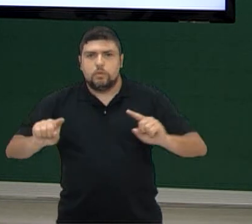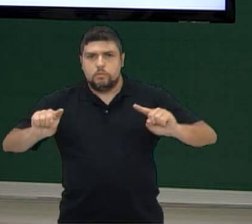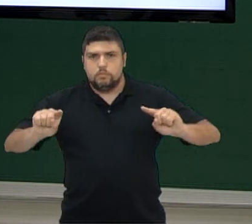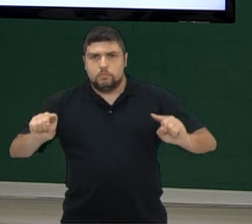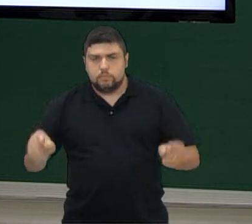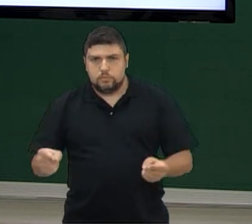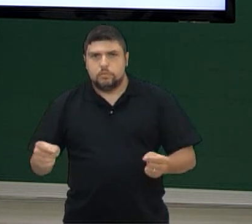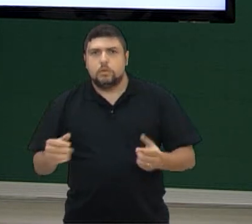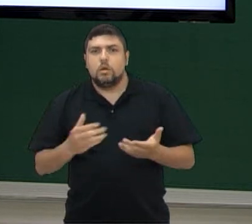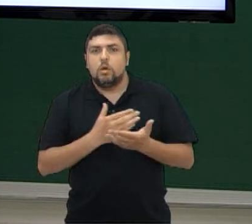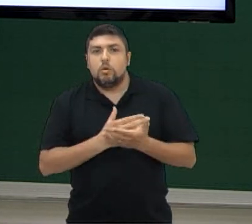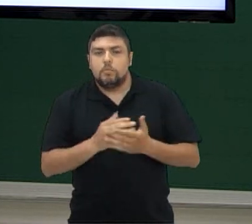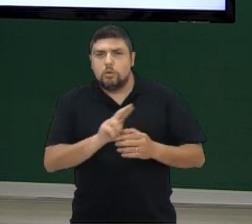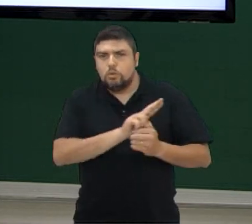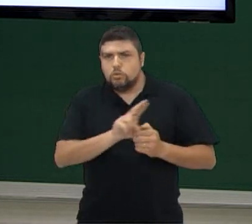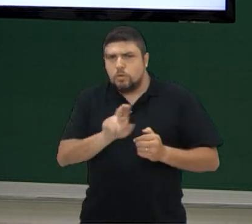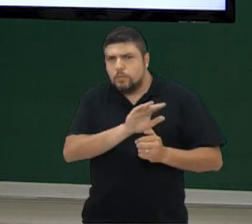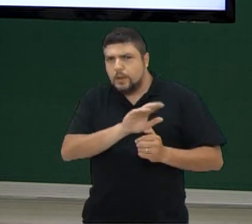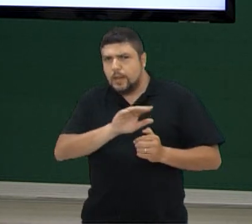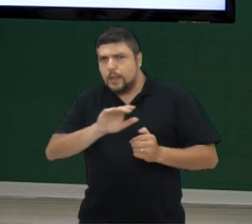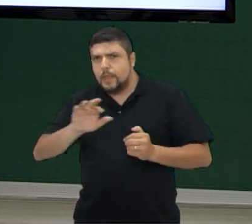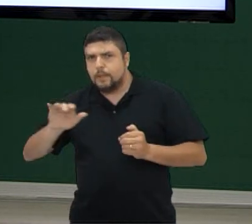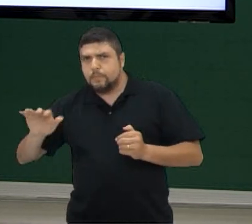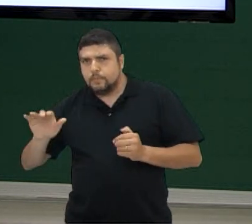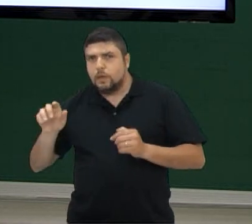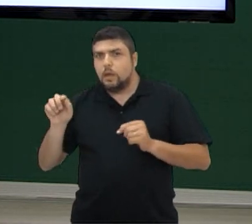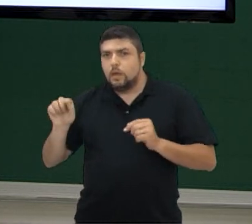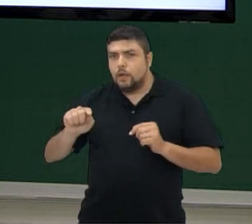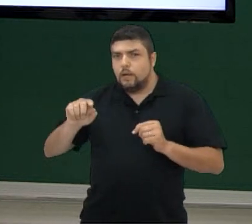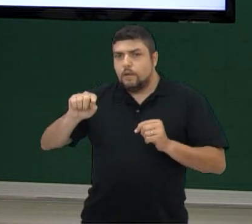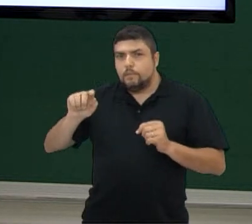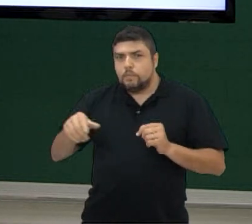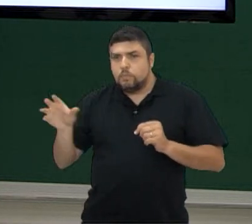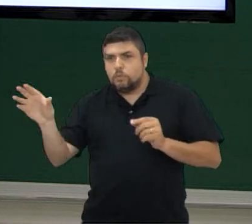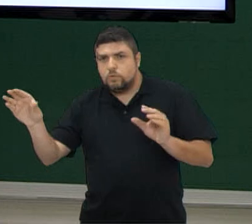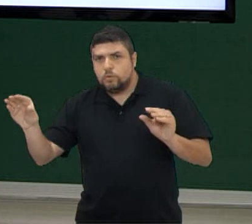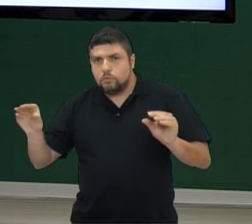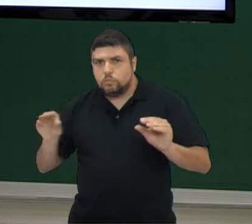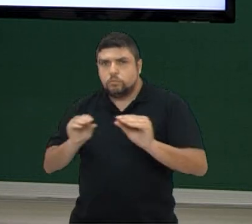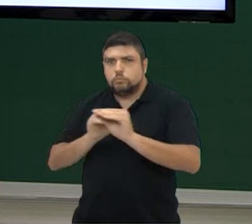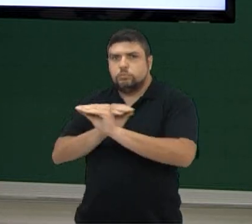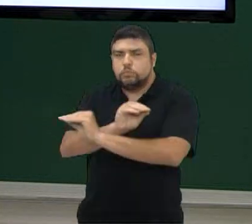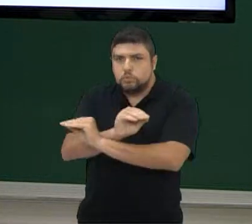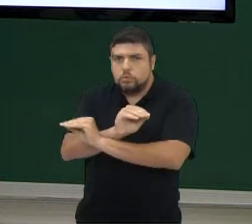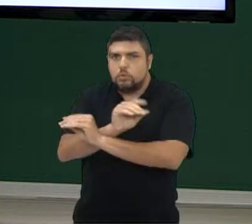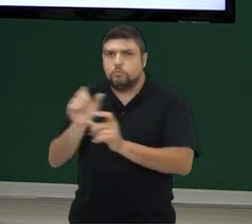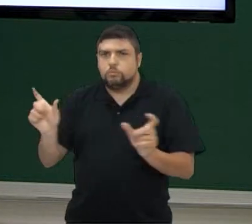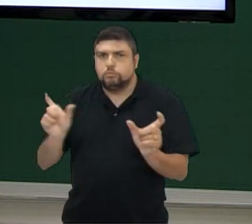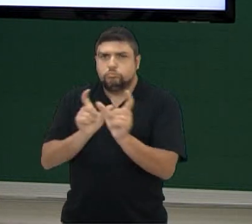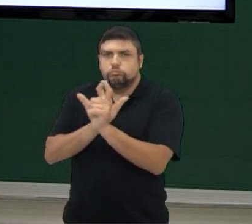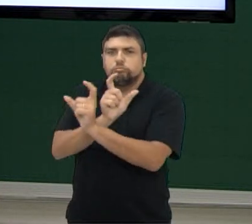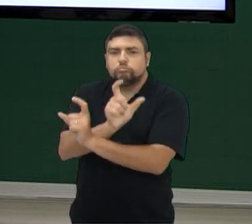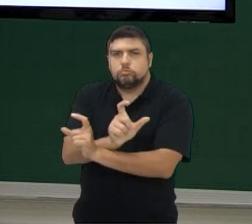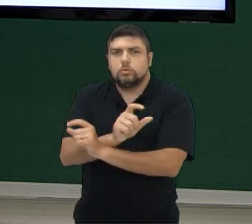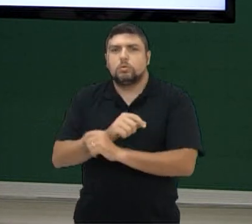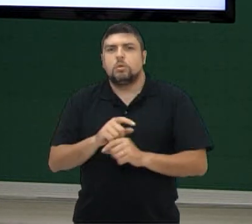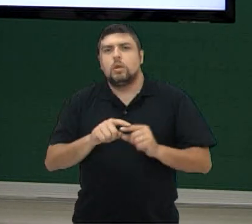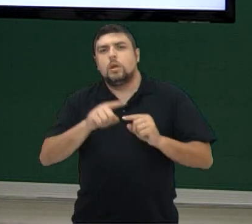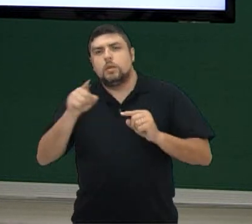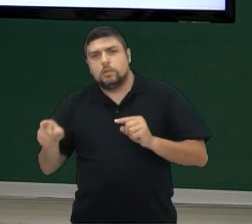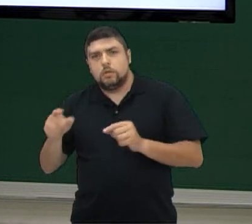coloca pelo último nome, né, pelo último sobrenome, e tudo com letra maiúscula. Na sequência, o ano de publicação e,